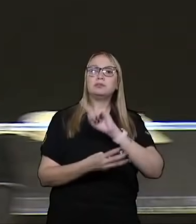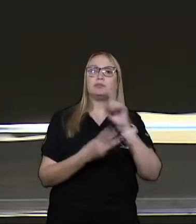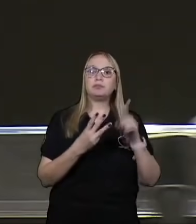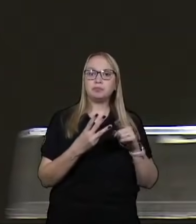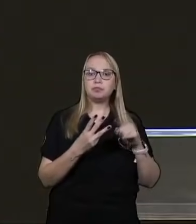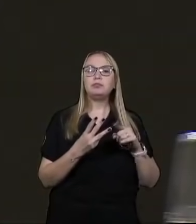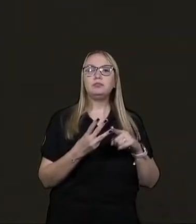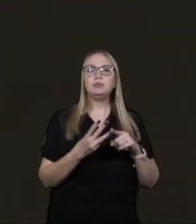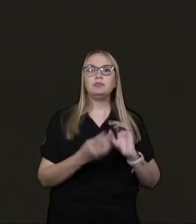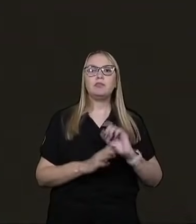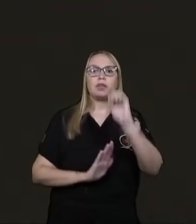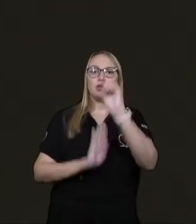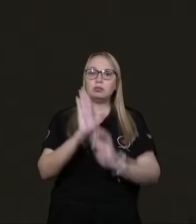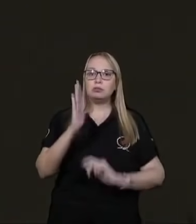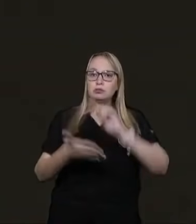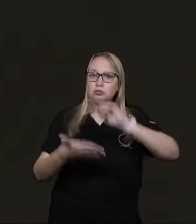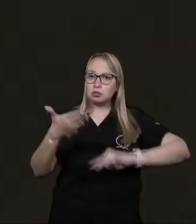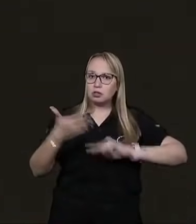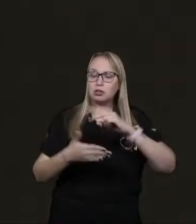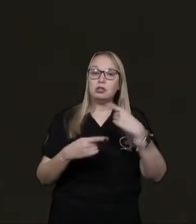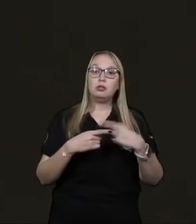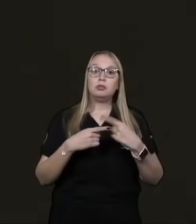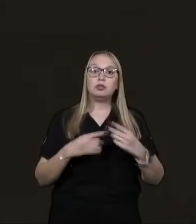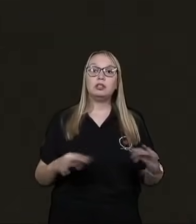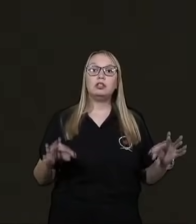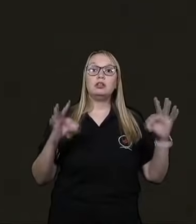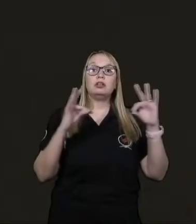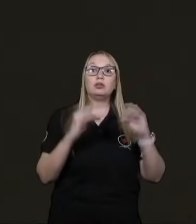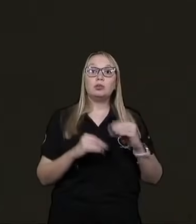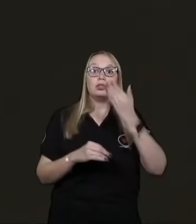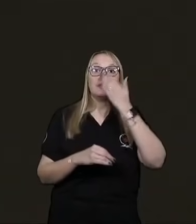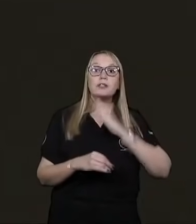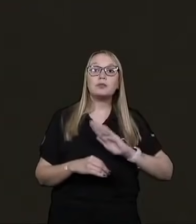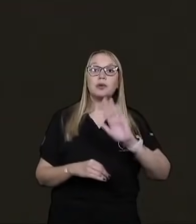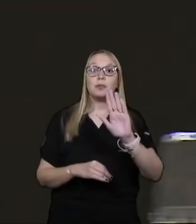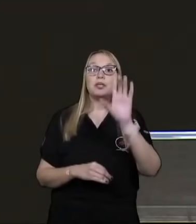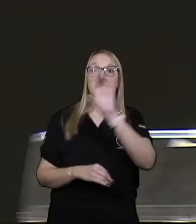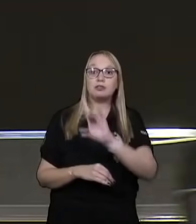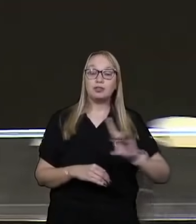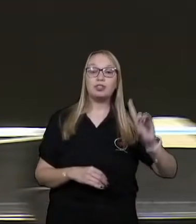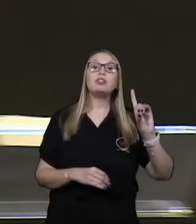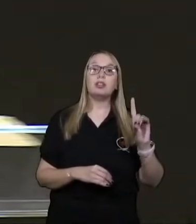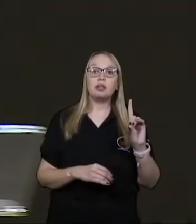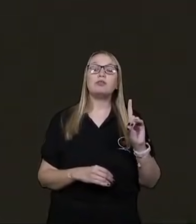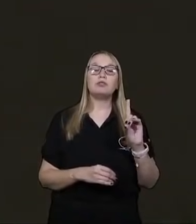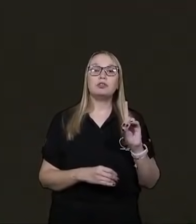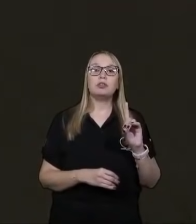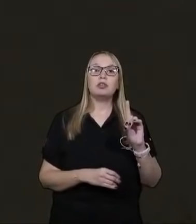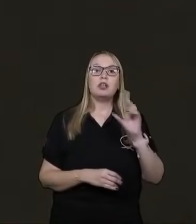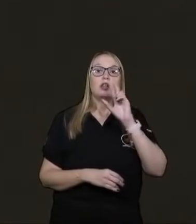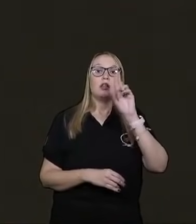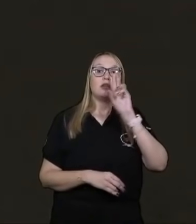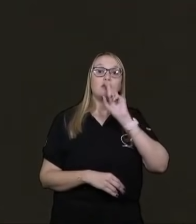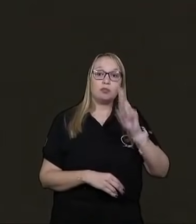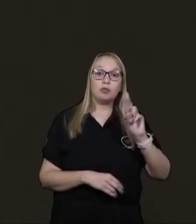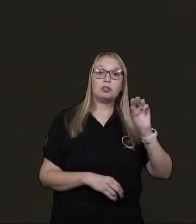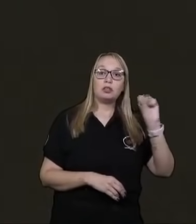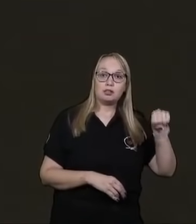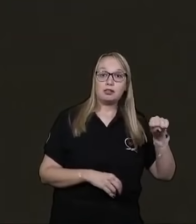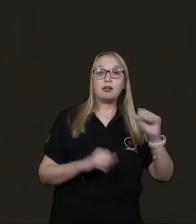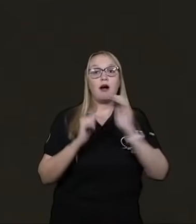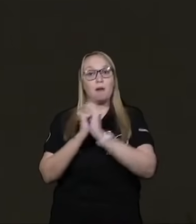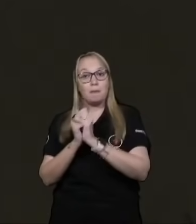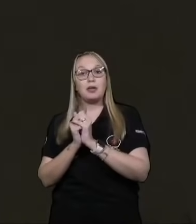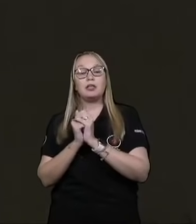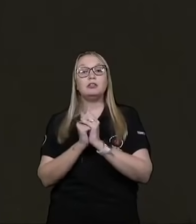terceiro lugar o texto Soleil porque todas Quantas são as promessas de Deus são nele sim e por ele o